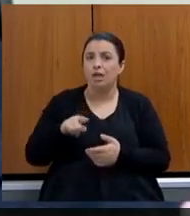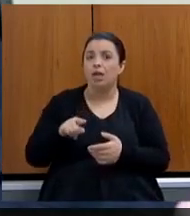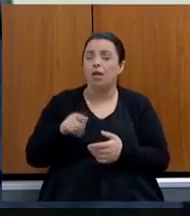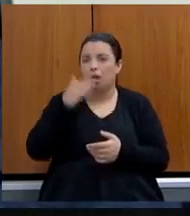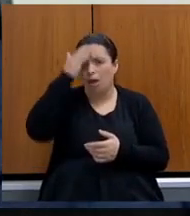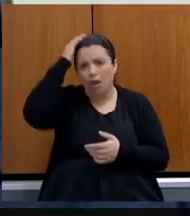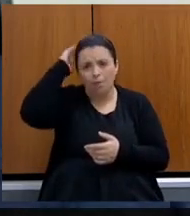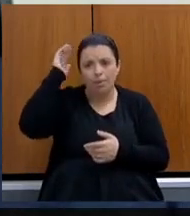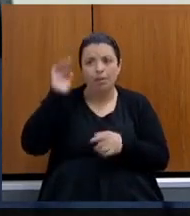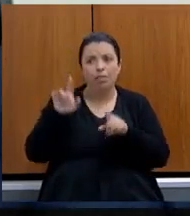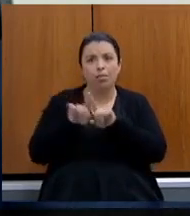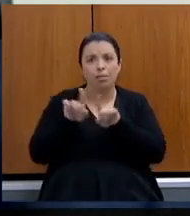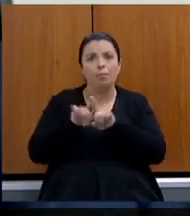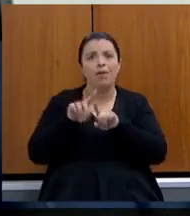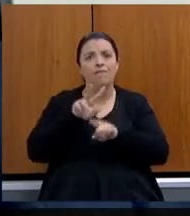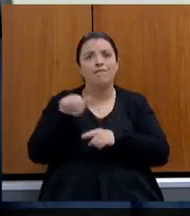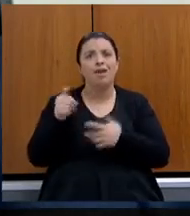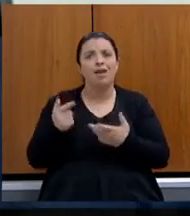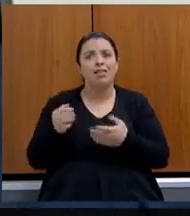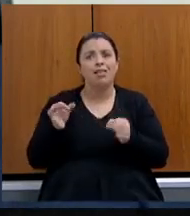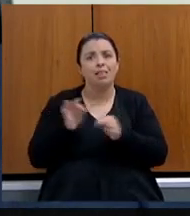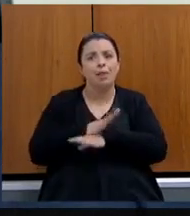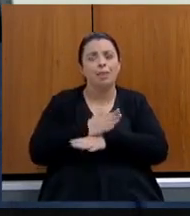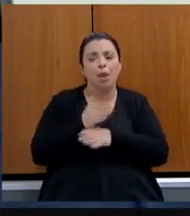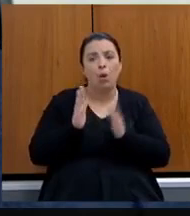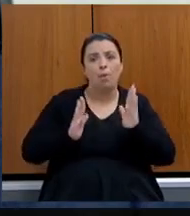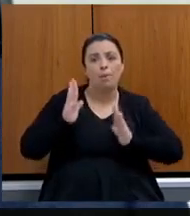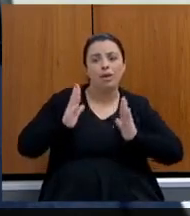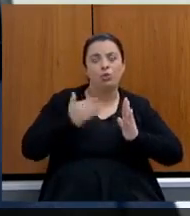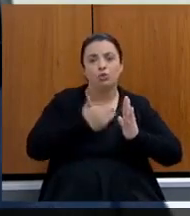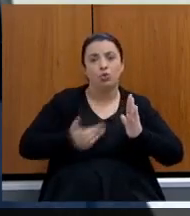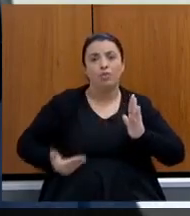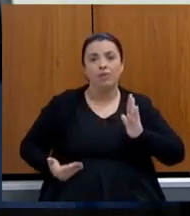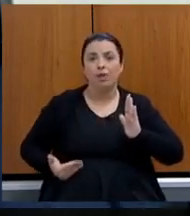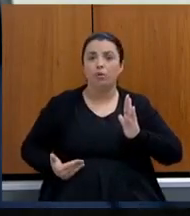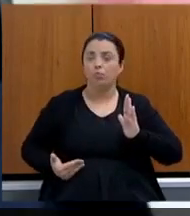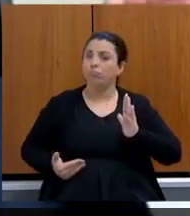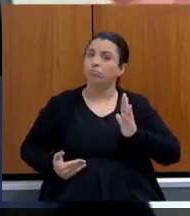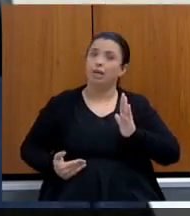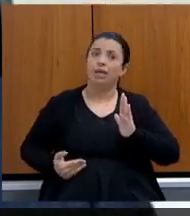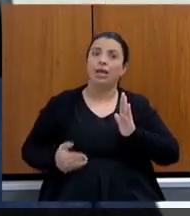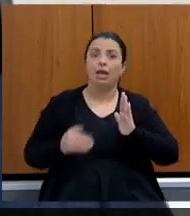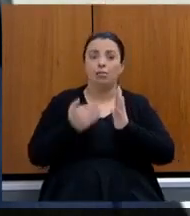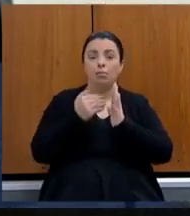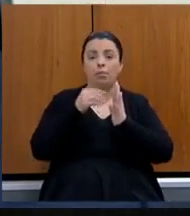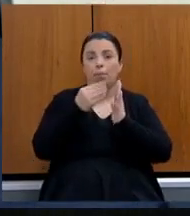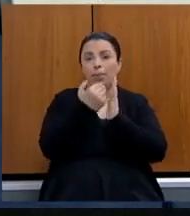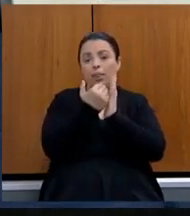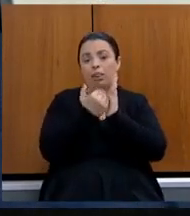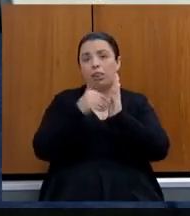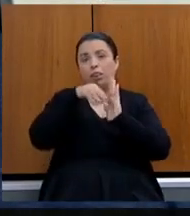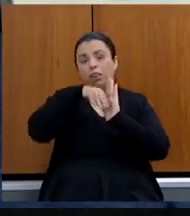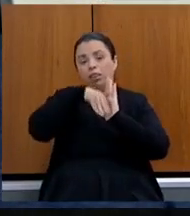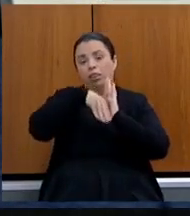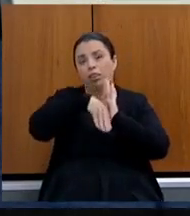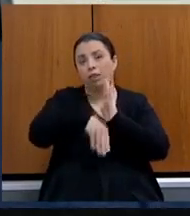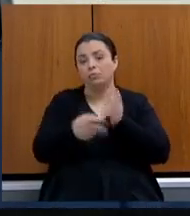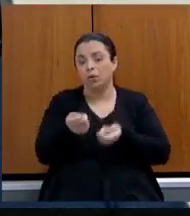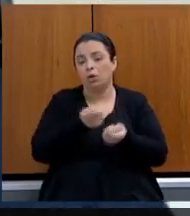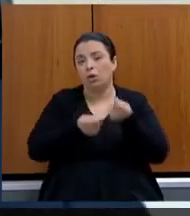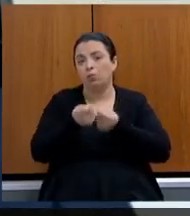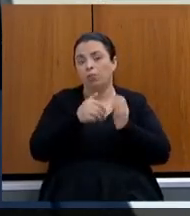governo de Minas um deste é superior ao do Pimentel do pimentão foi superior ao governo anterior